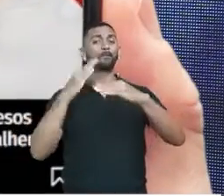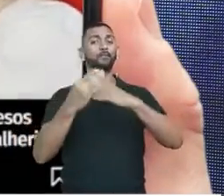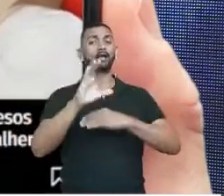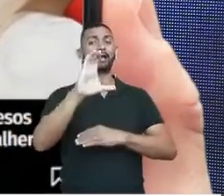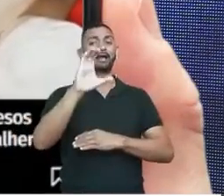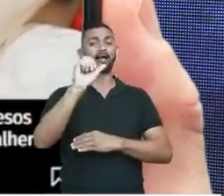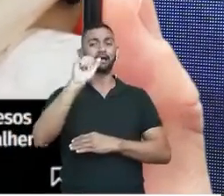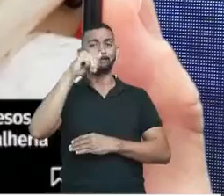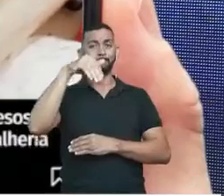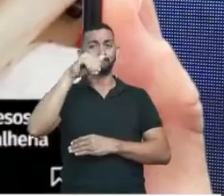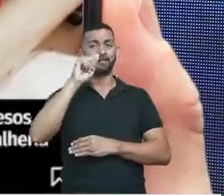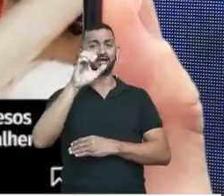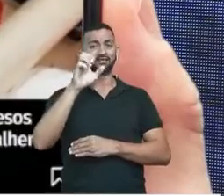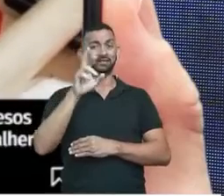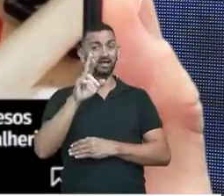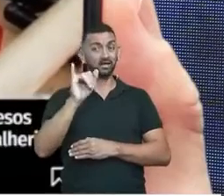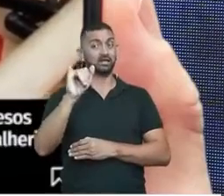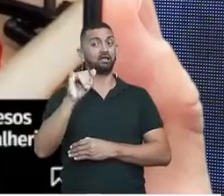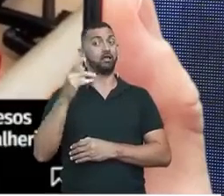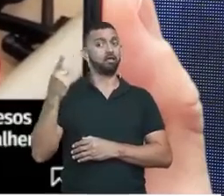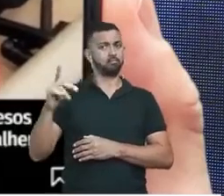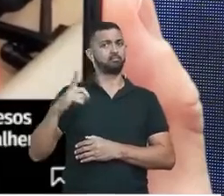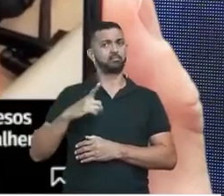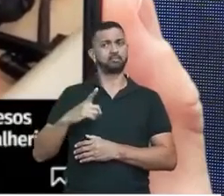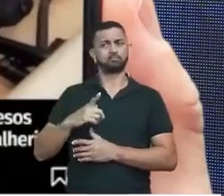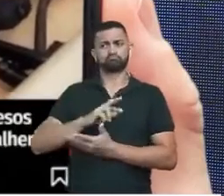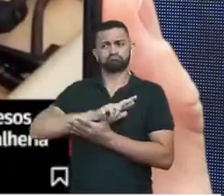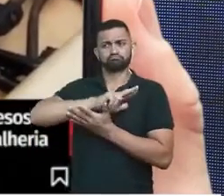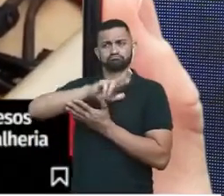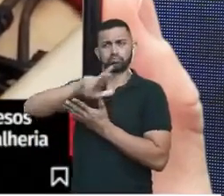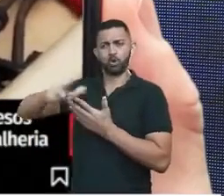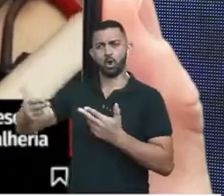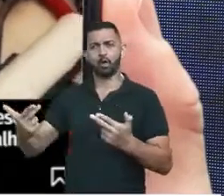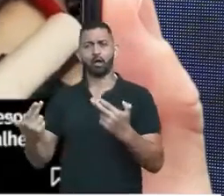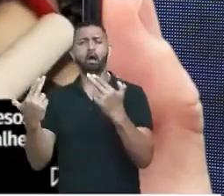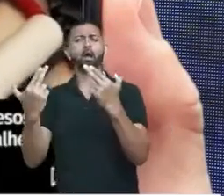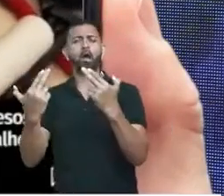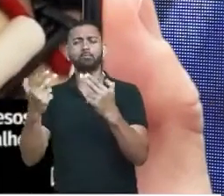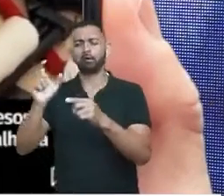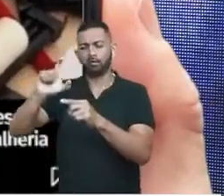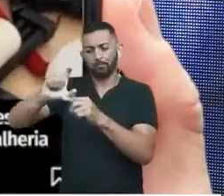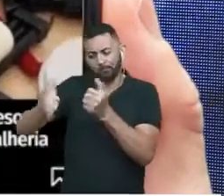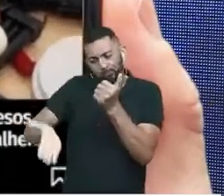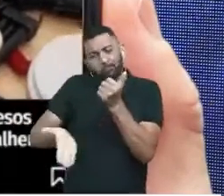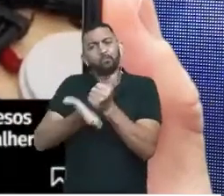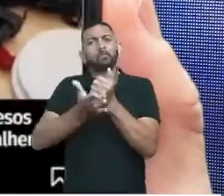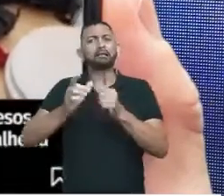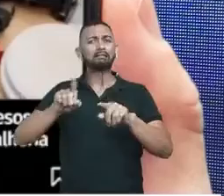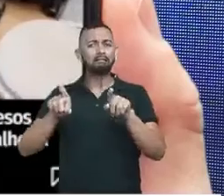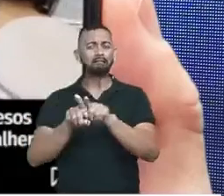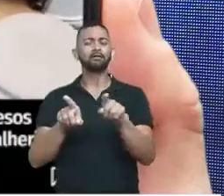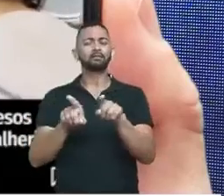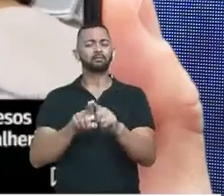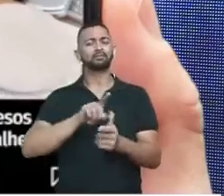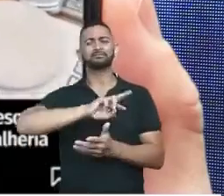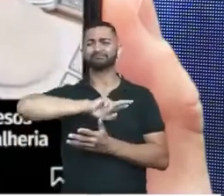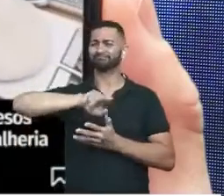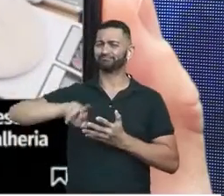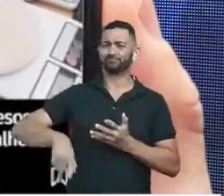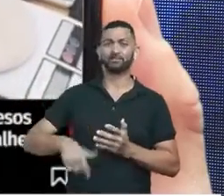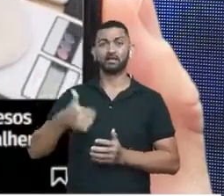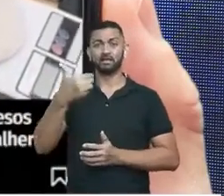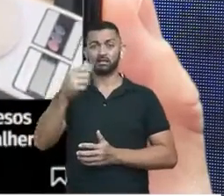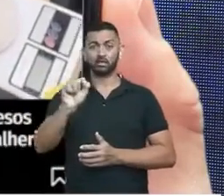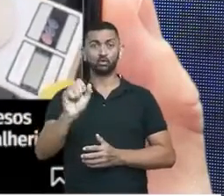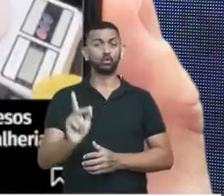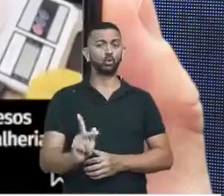no bairro Camaçari aqui em Imperatriz uma chácara onde ele tinha um verdadeiro Arsenal muita munição muitas armas e